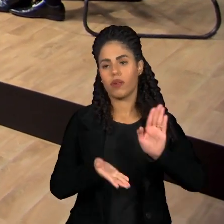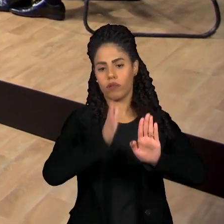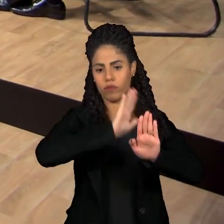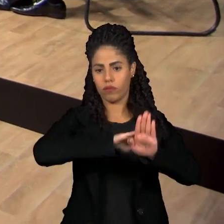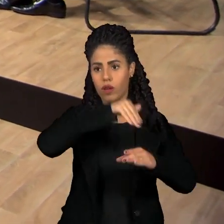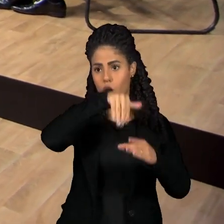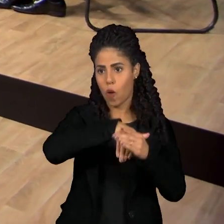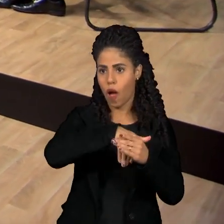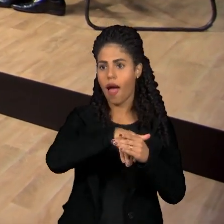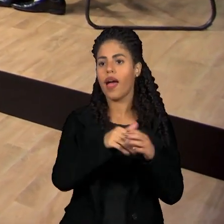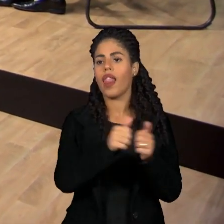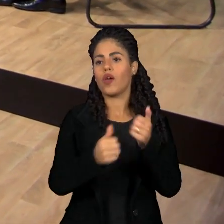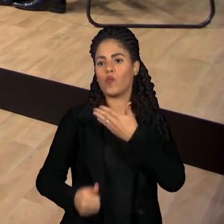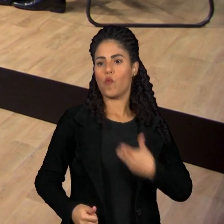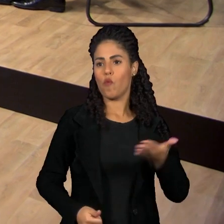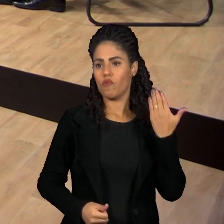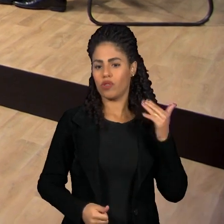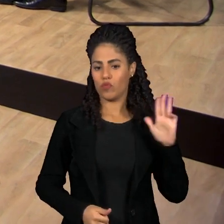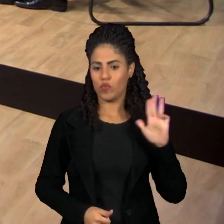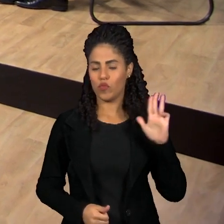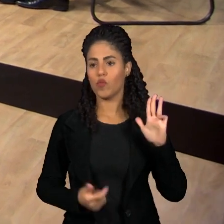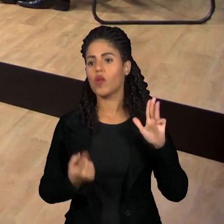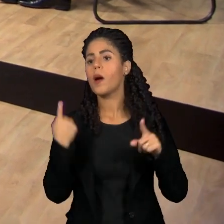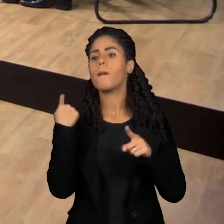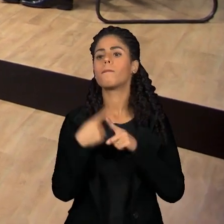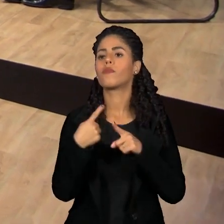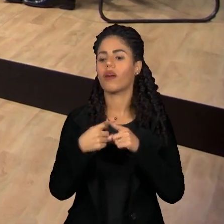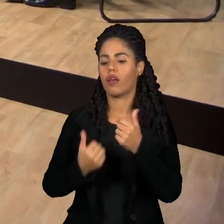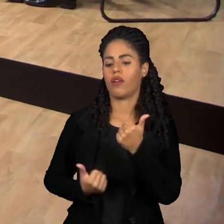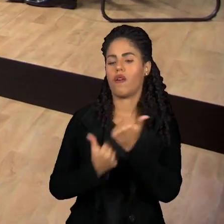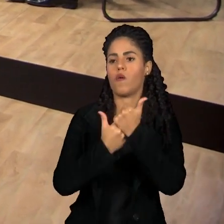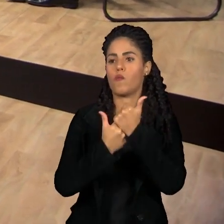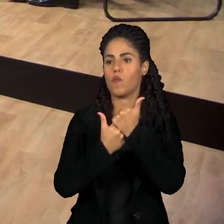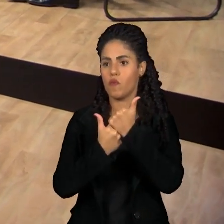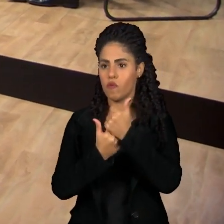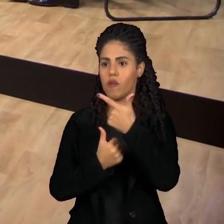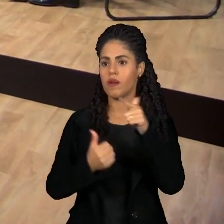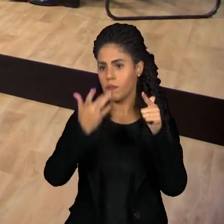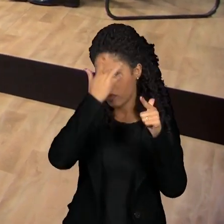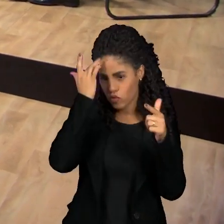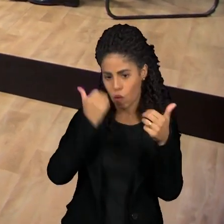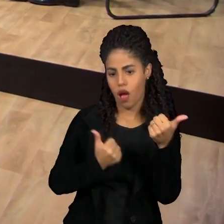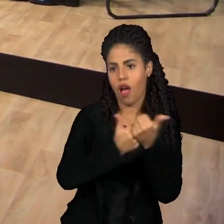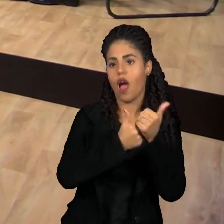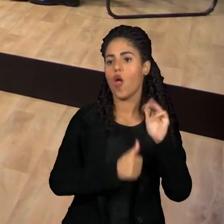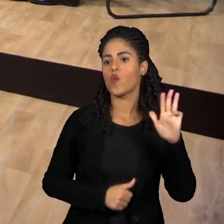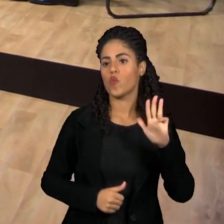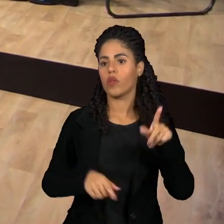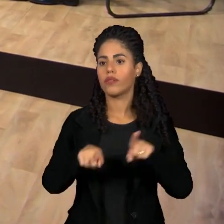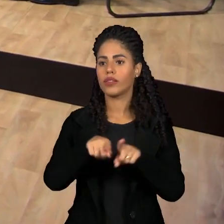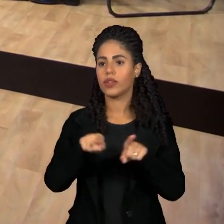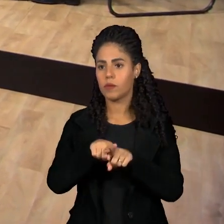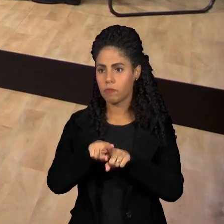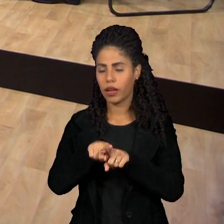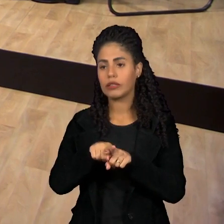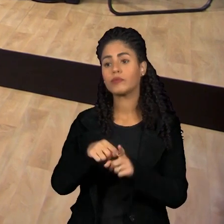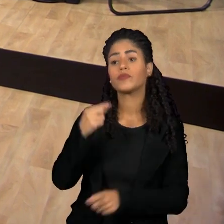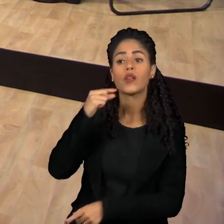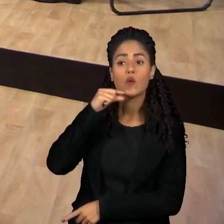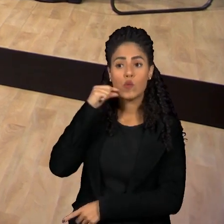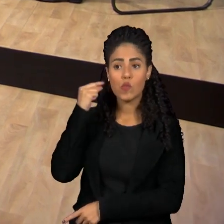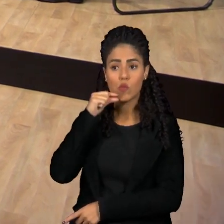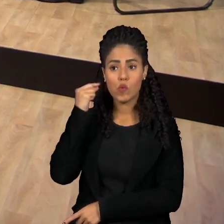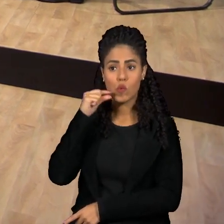uma votação muito expressiva, mas justamente porque ele era aliado do então presidente Lula. O Arthur Lira agora ganha